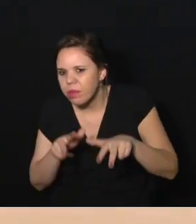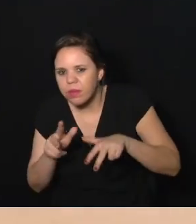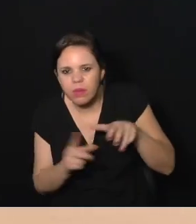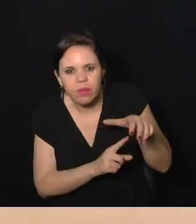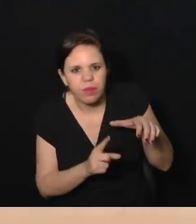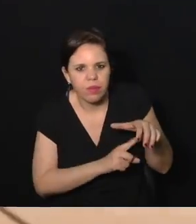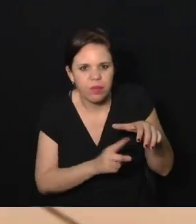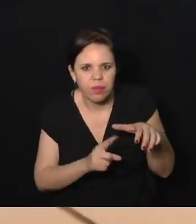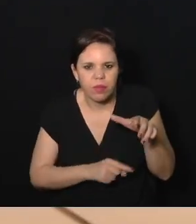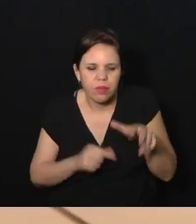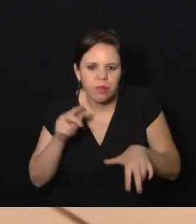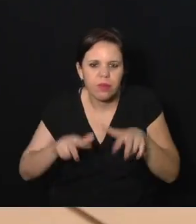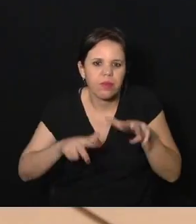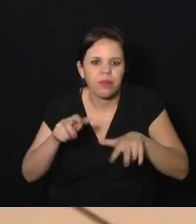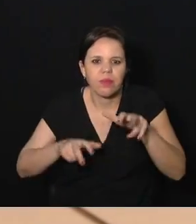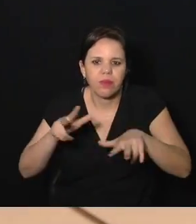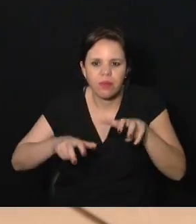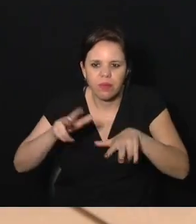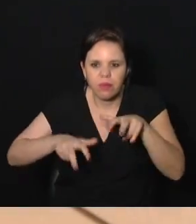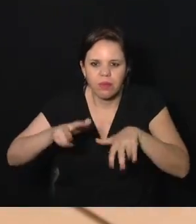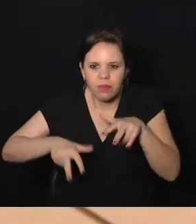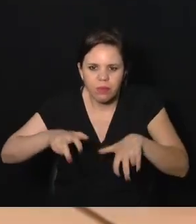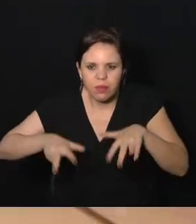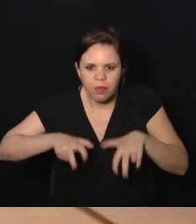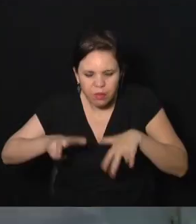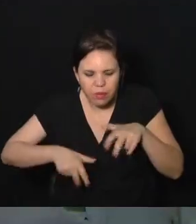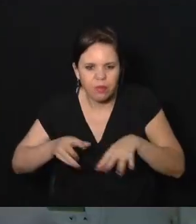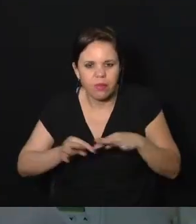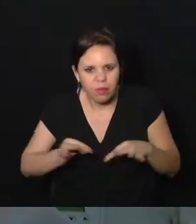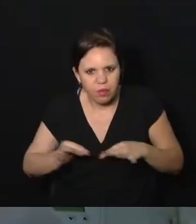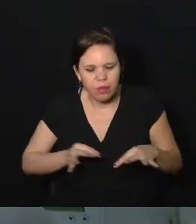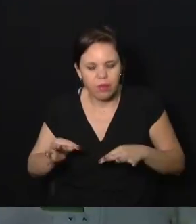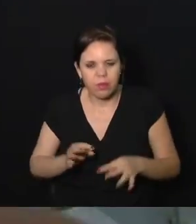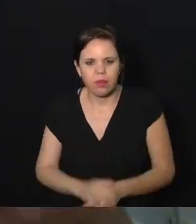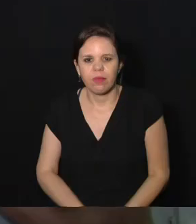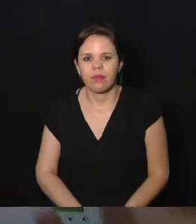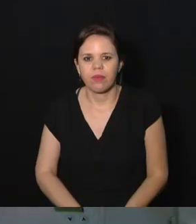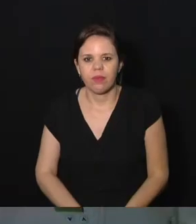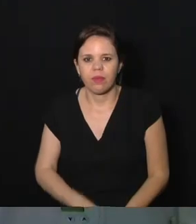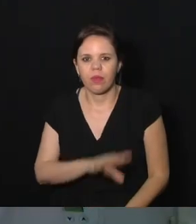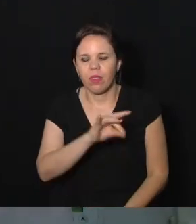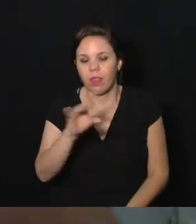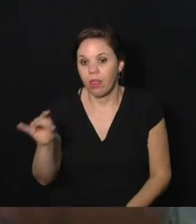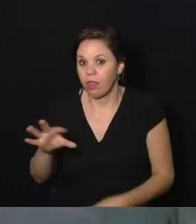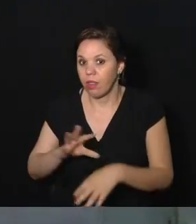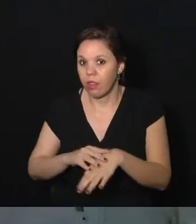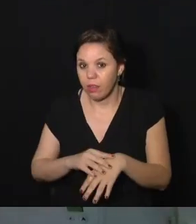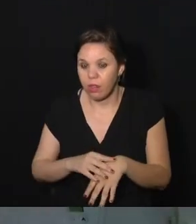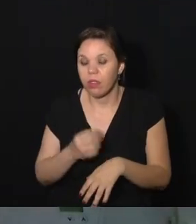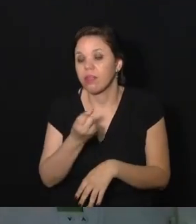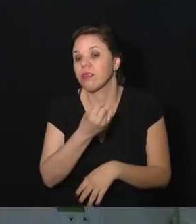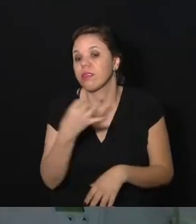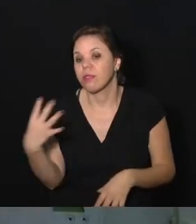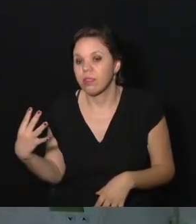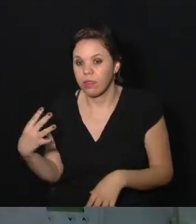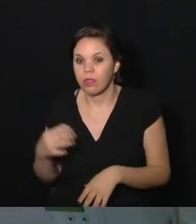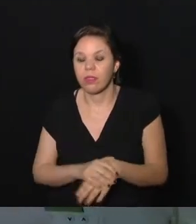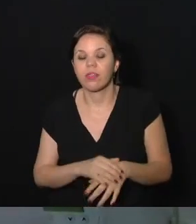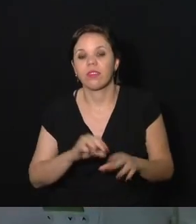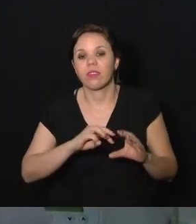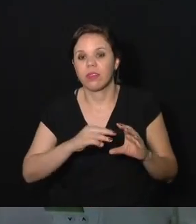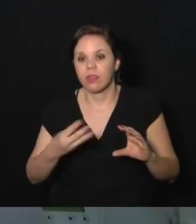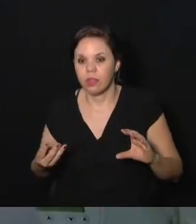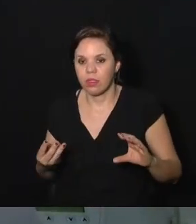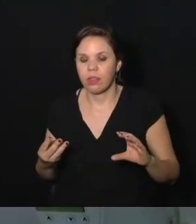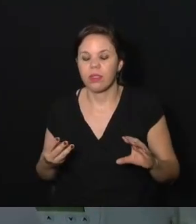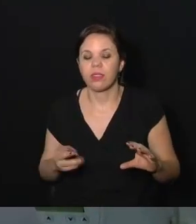sai saltitando. Nem parece que passou por tratamento. Cada doença vai determinar a quantidade de célula que a gente